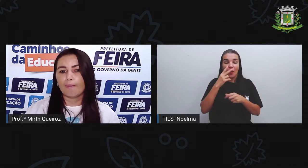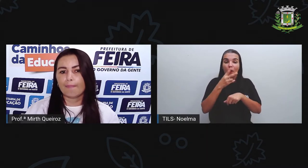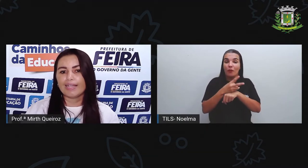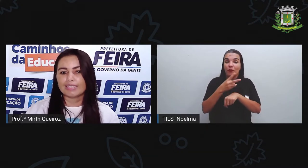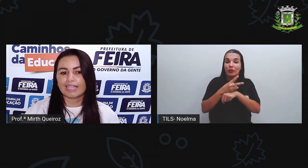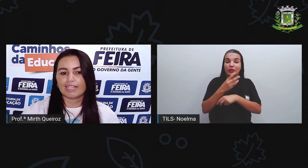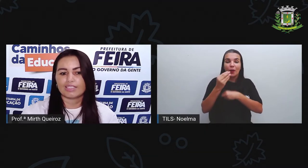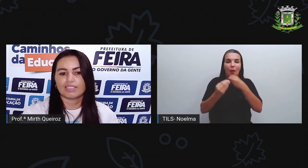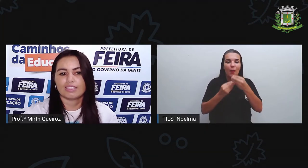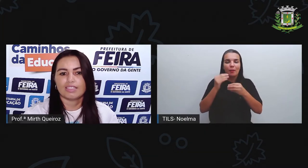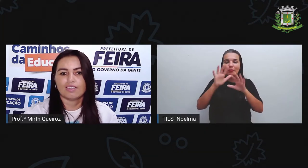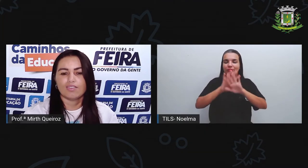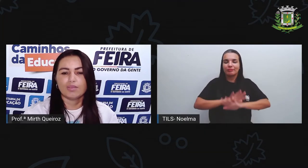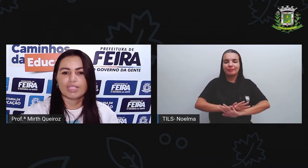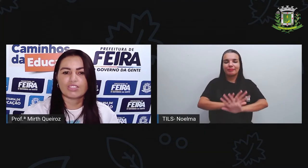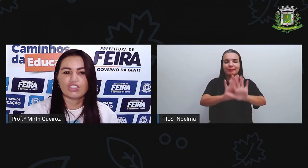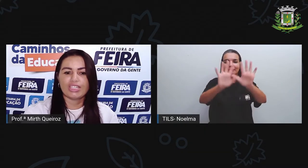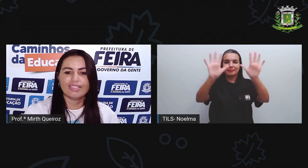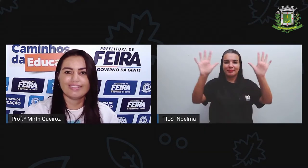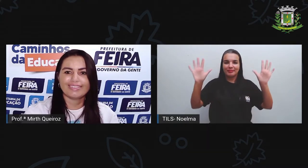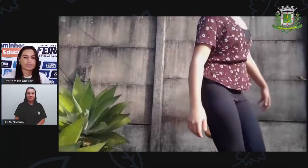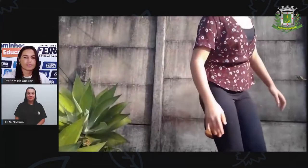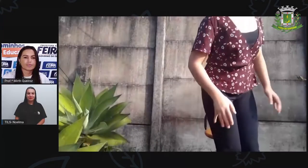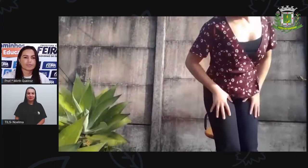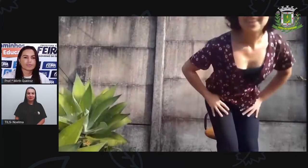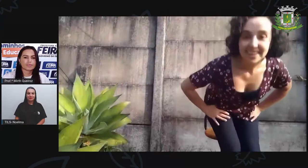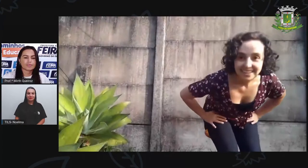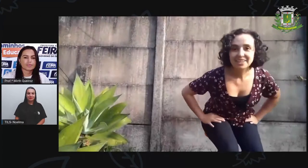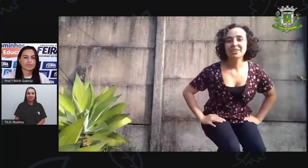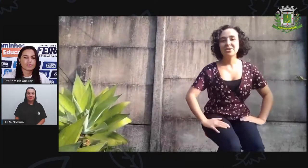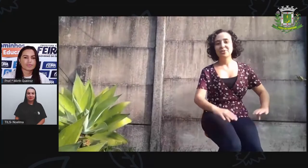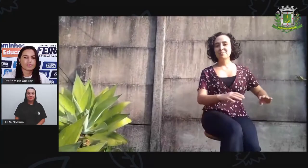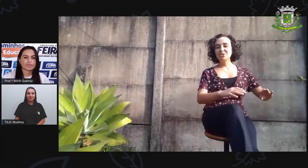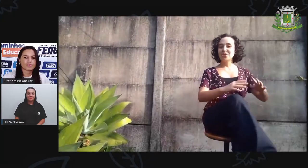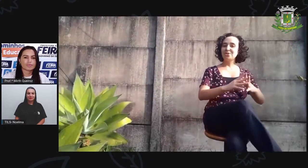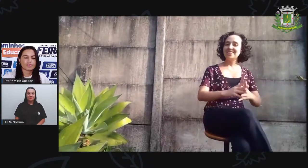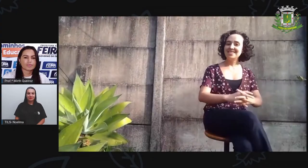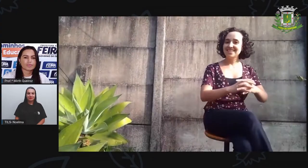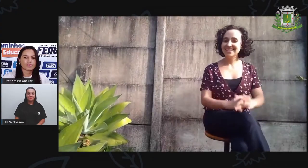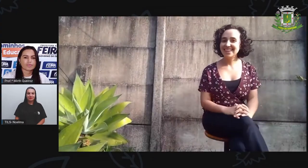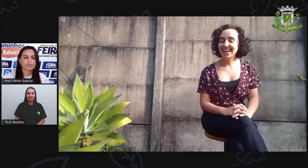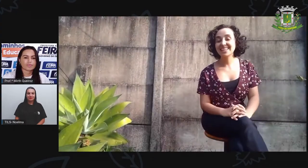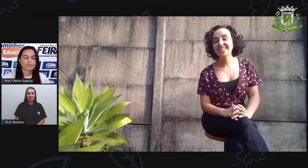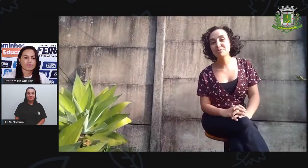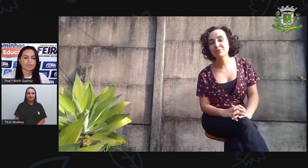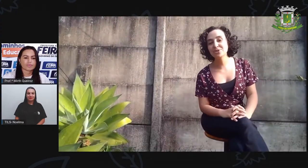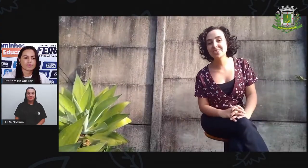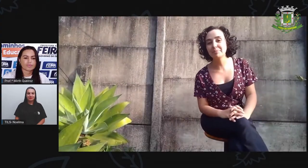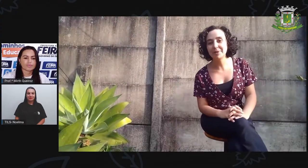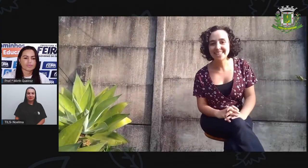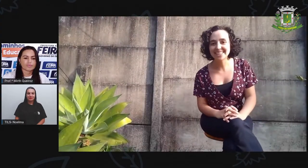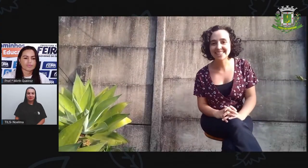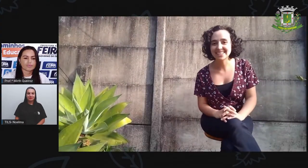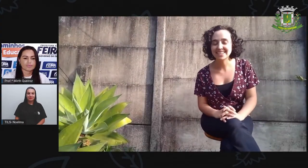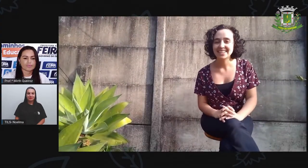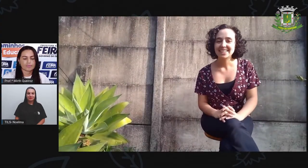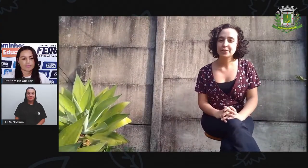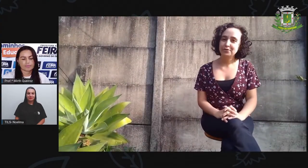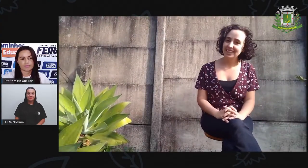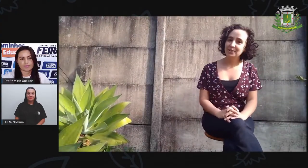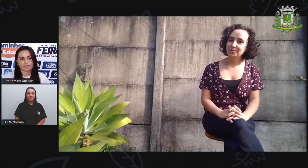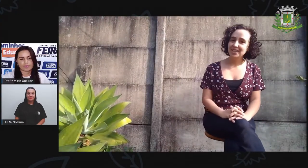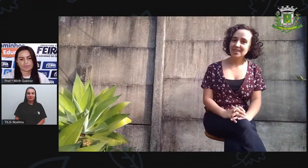sobre paisagens. Vamos assistir? Oi, pessoas! Aqui é a professora Mariana.